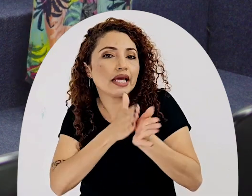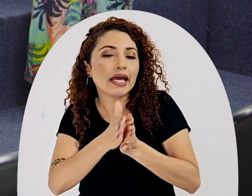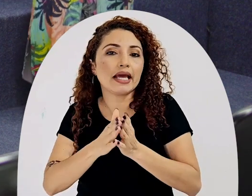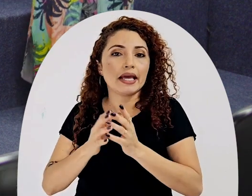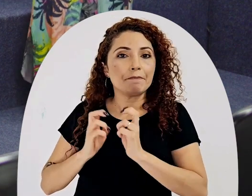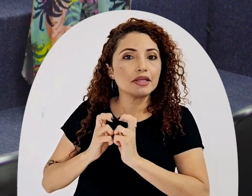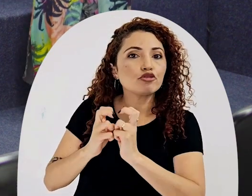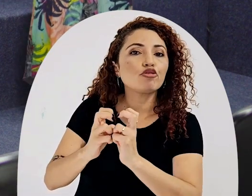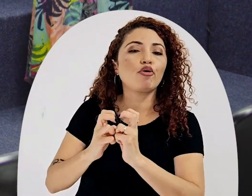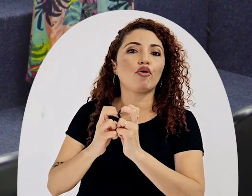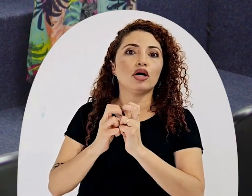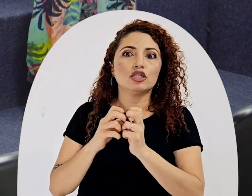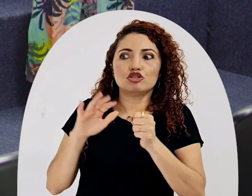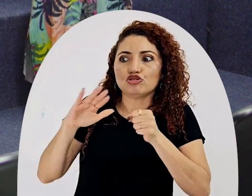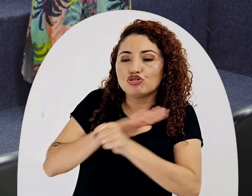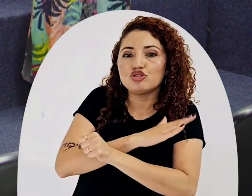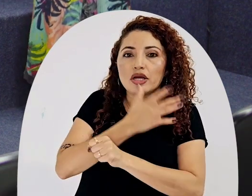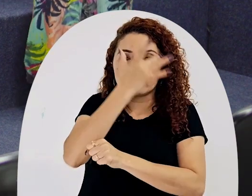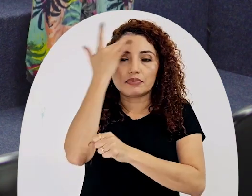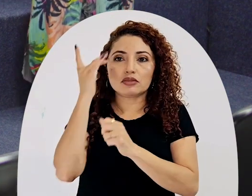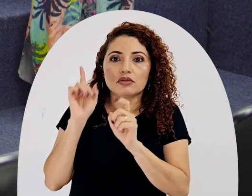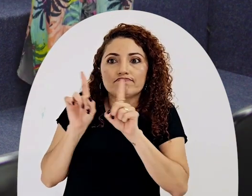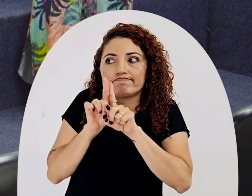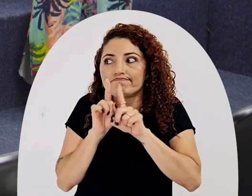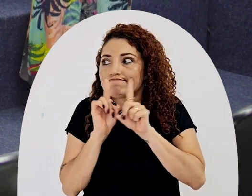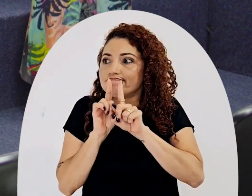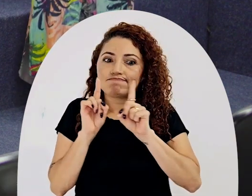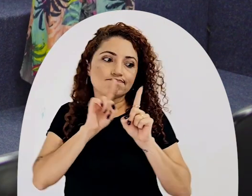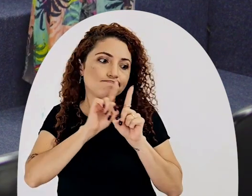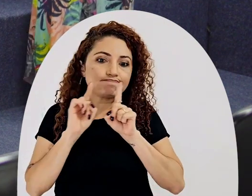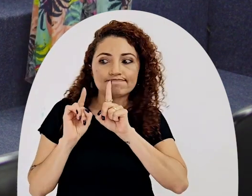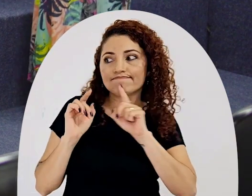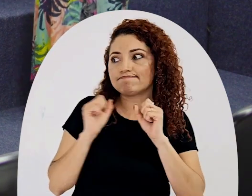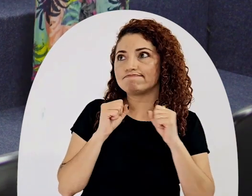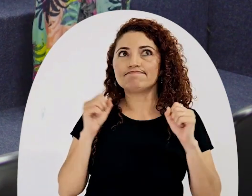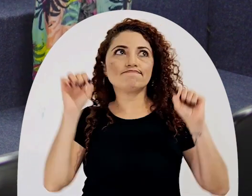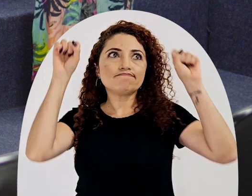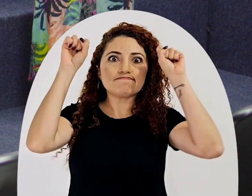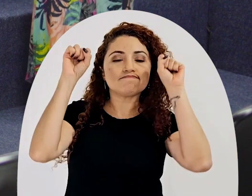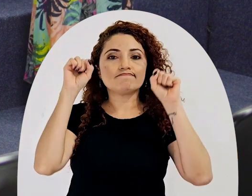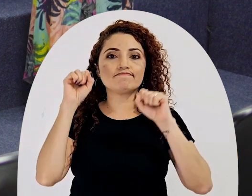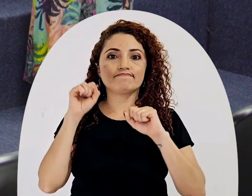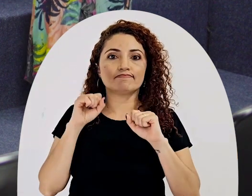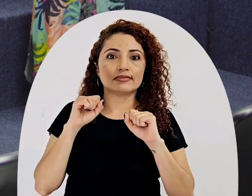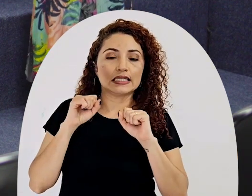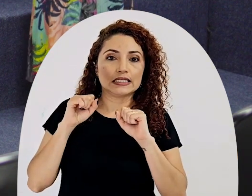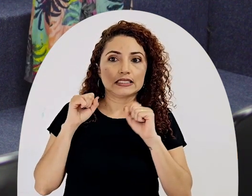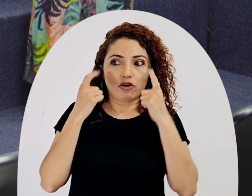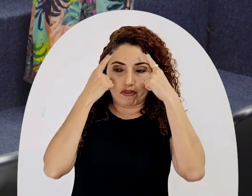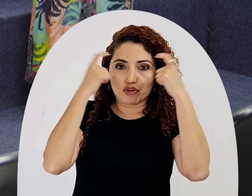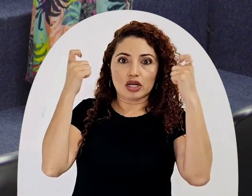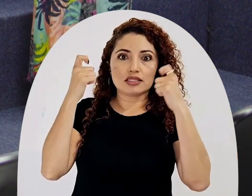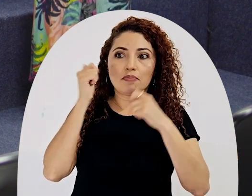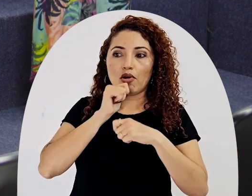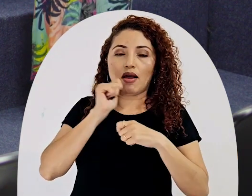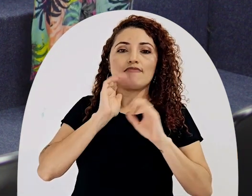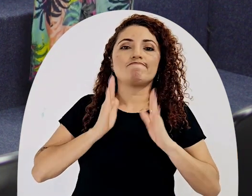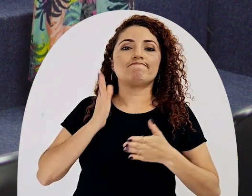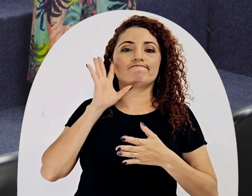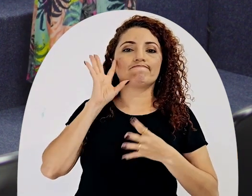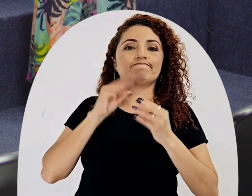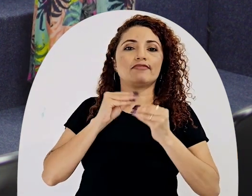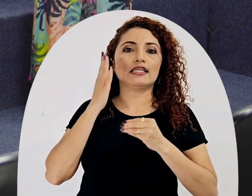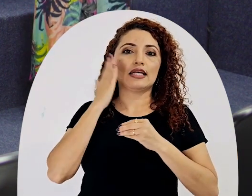estão muito cheios e as pessoas têm que ficar muito próximas umas das outras, né? A mulher que sofre essa violência, ela sabe